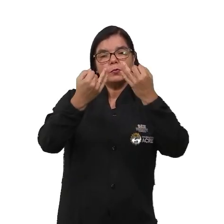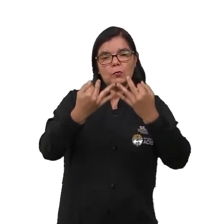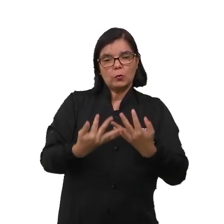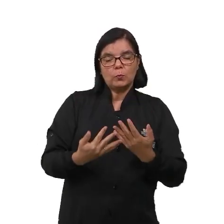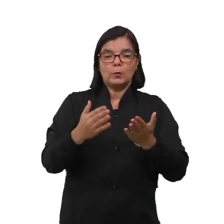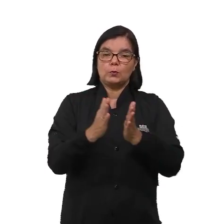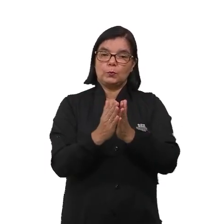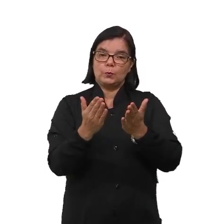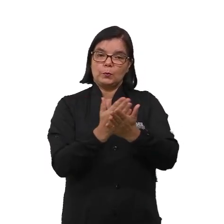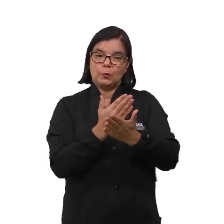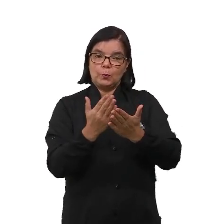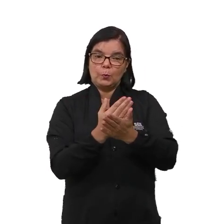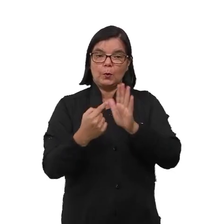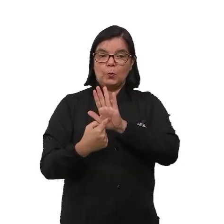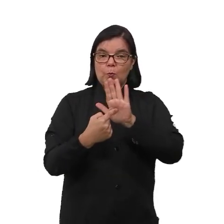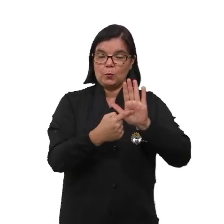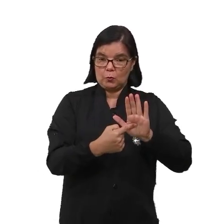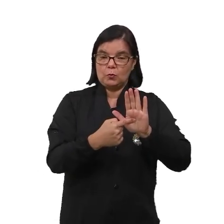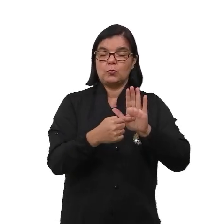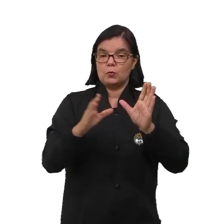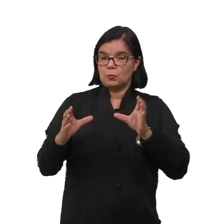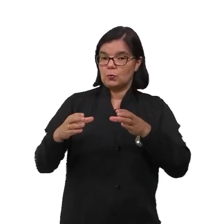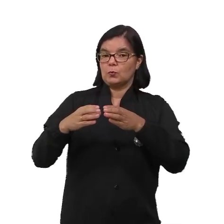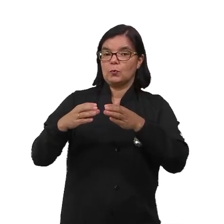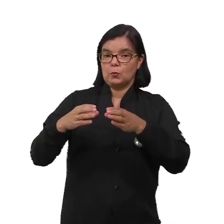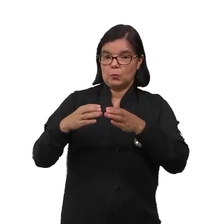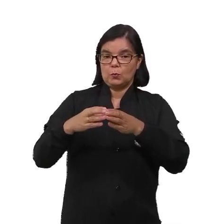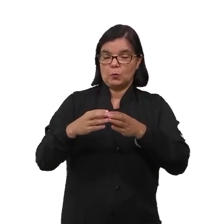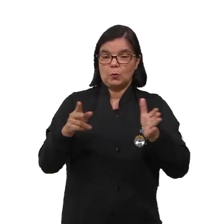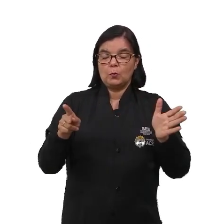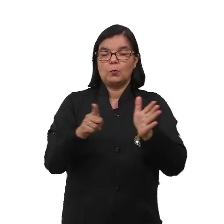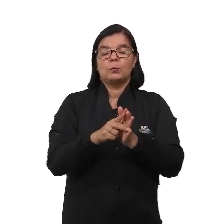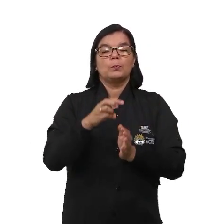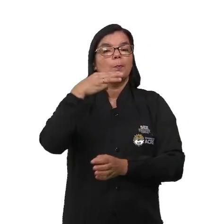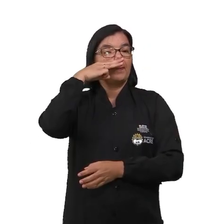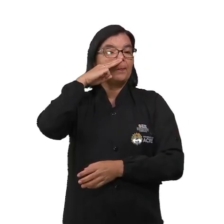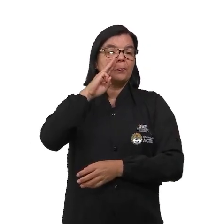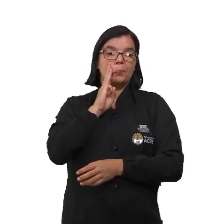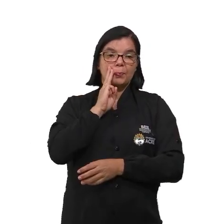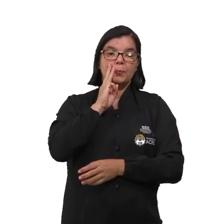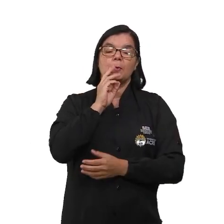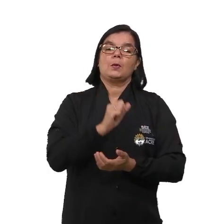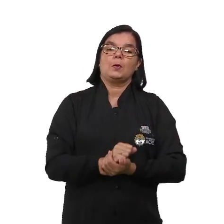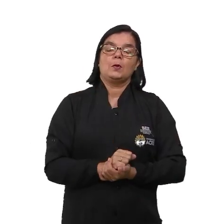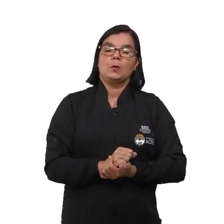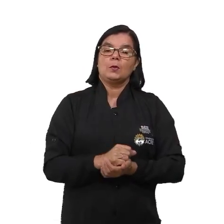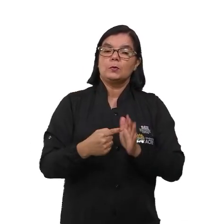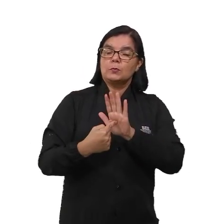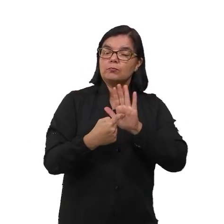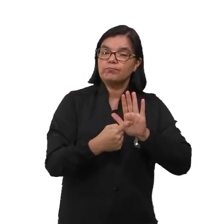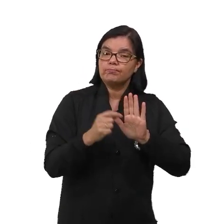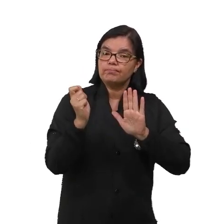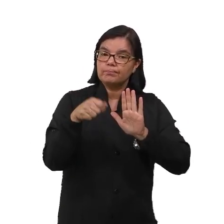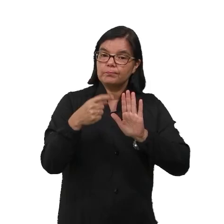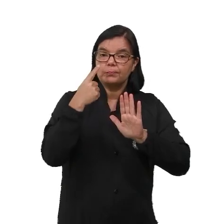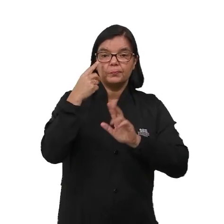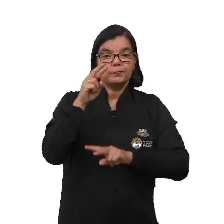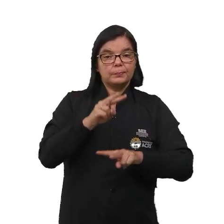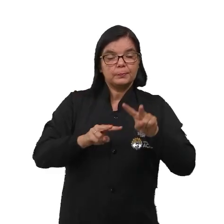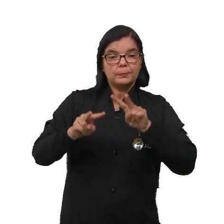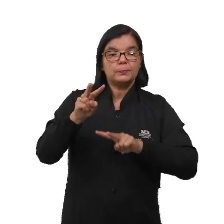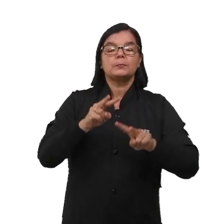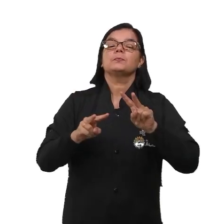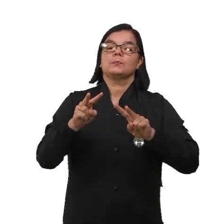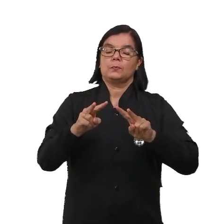da obra O Manifesto do Partido Comunista, do próprio Karl Marx. Uma obra, conforme vocês podem